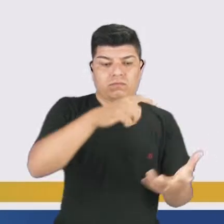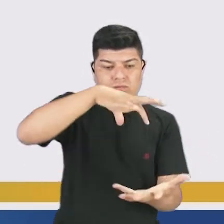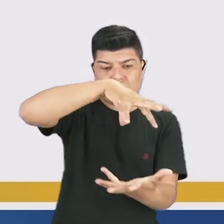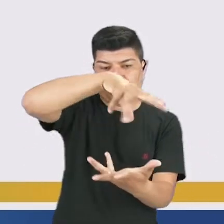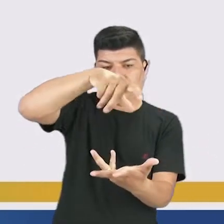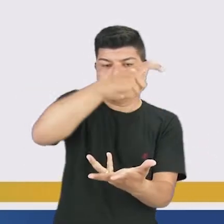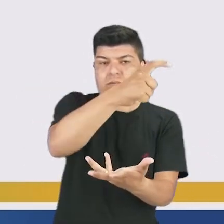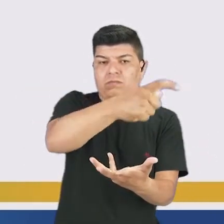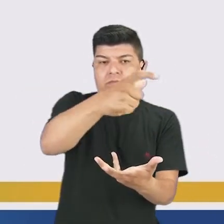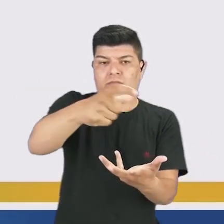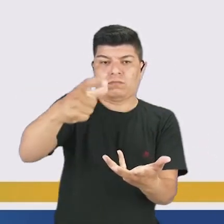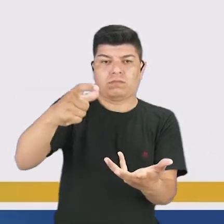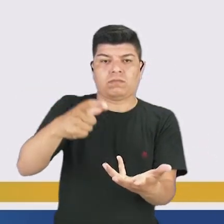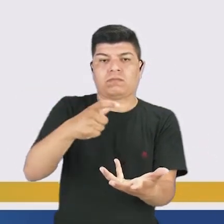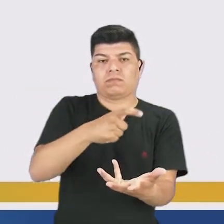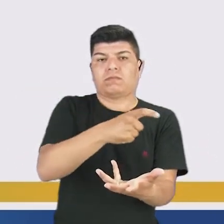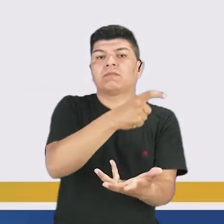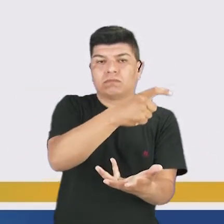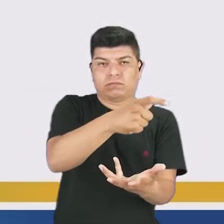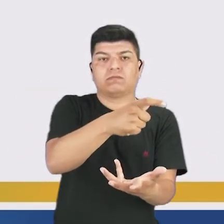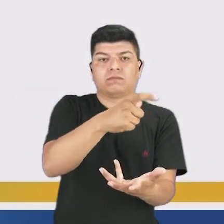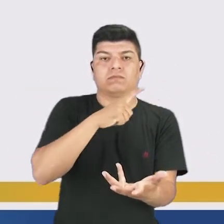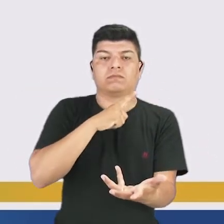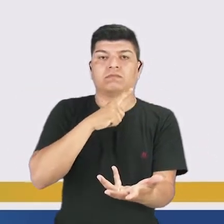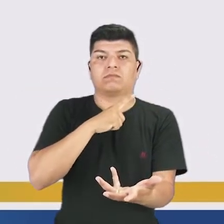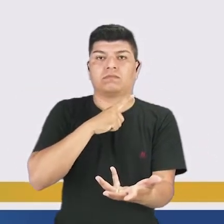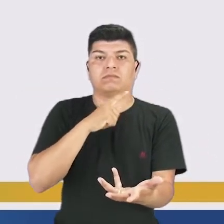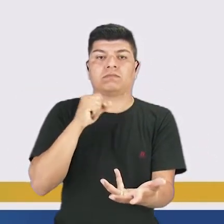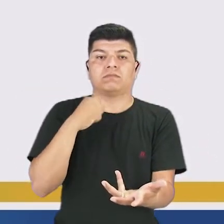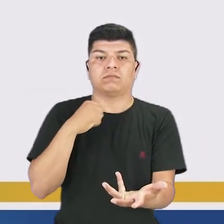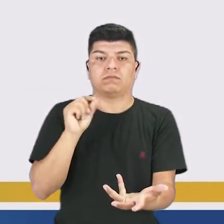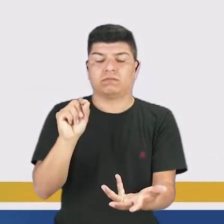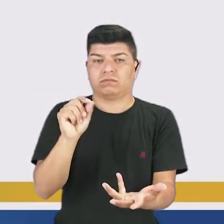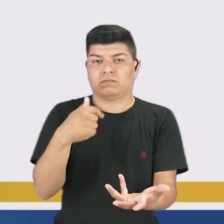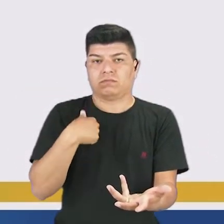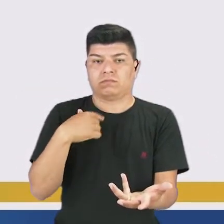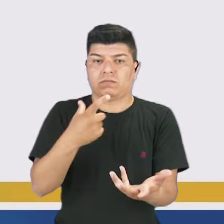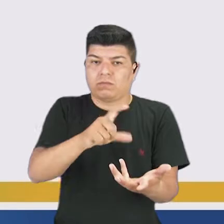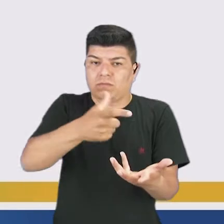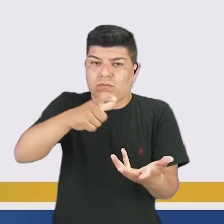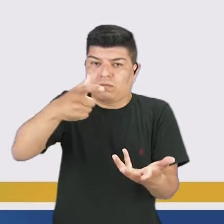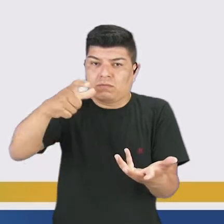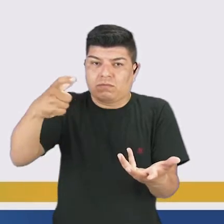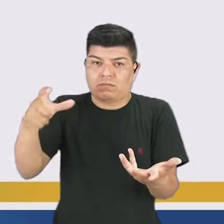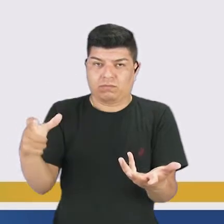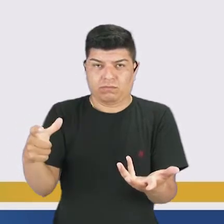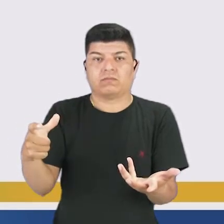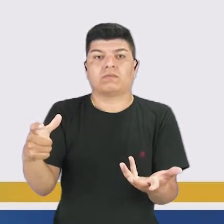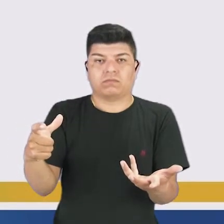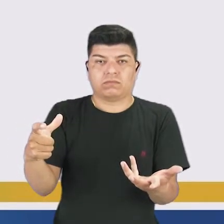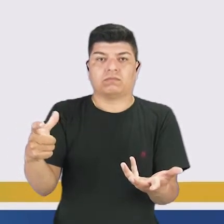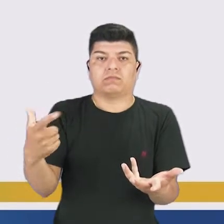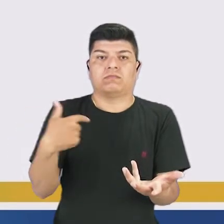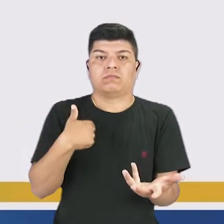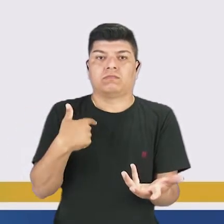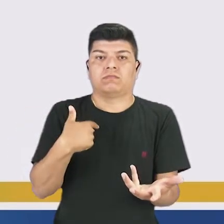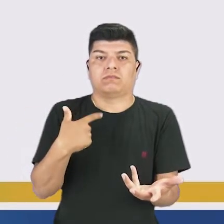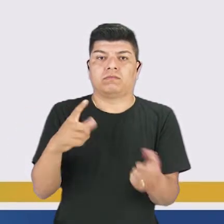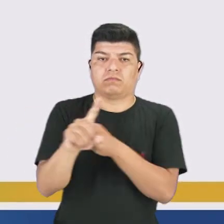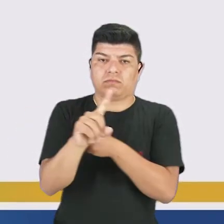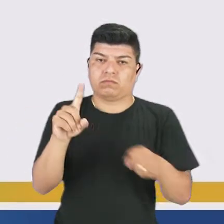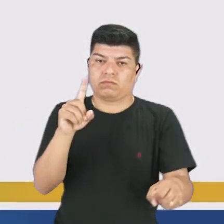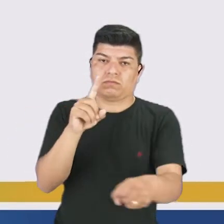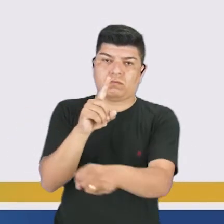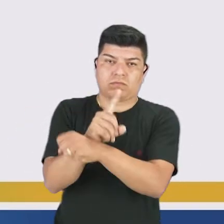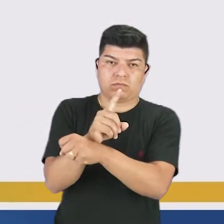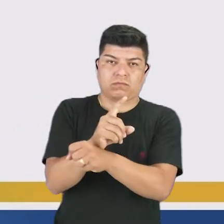em vários continentes, que houvesse um crescimento do bloco socialista